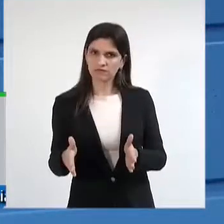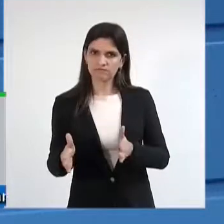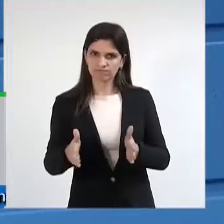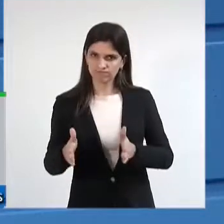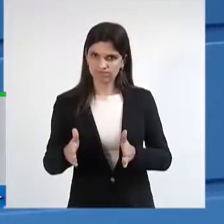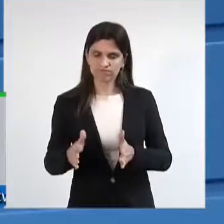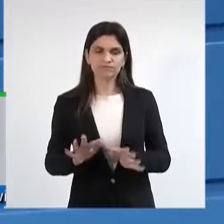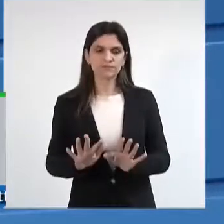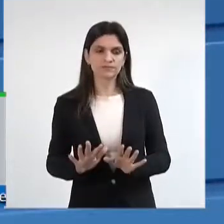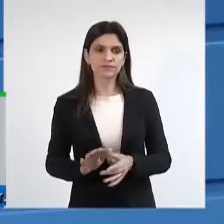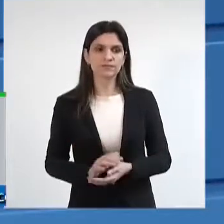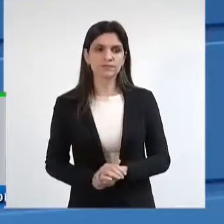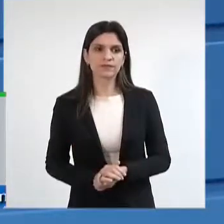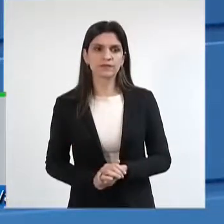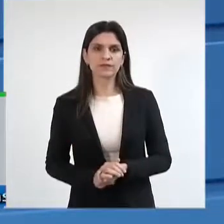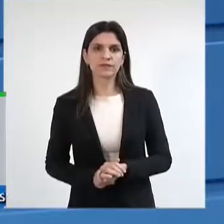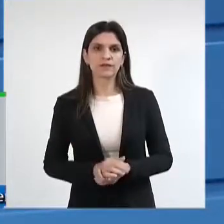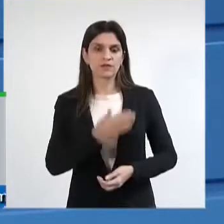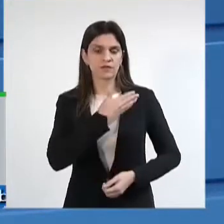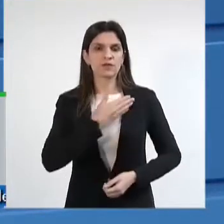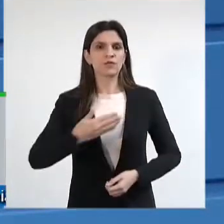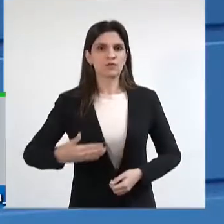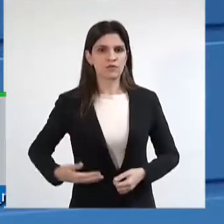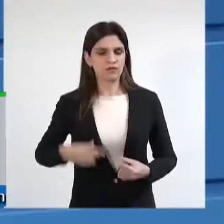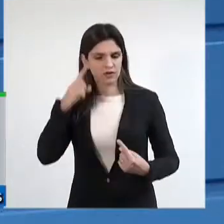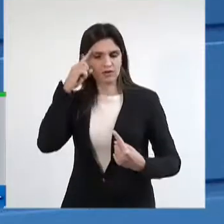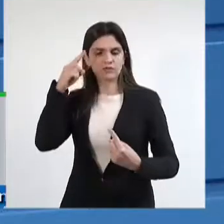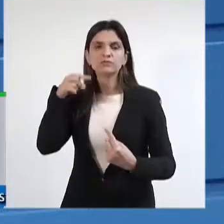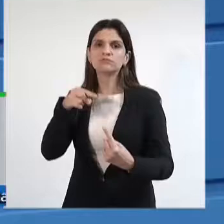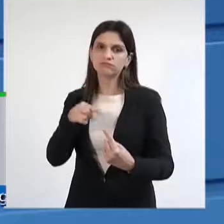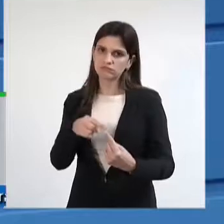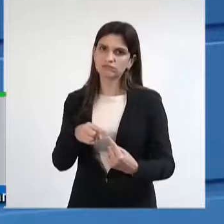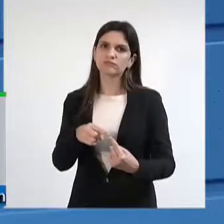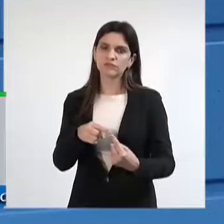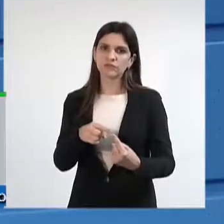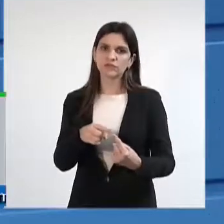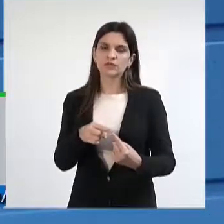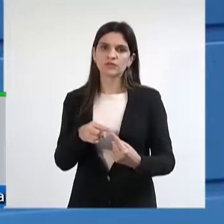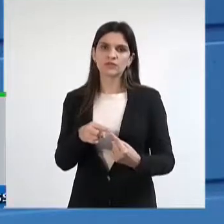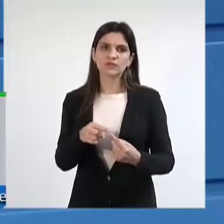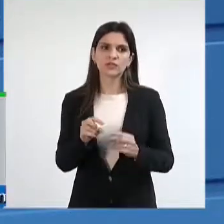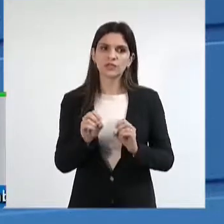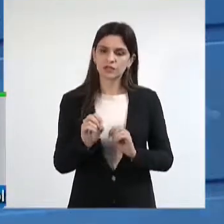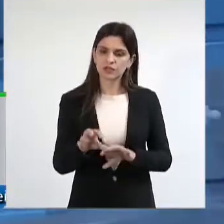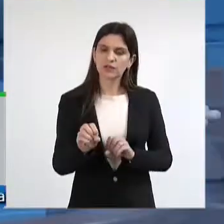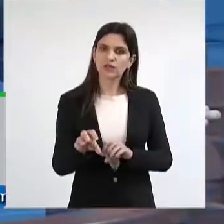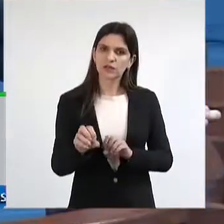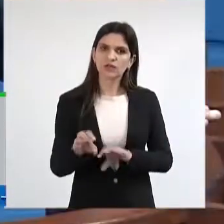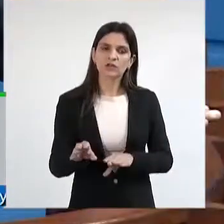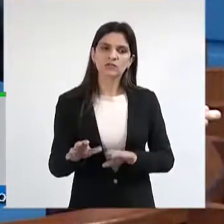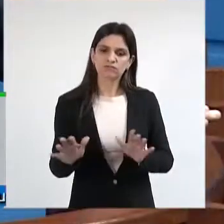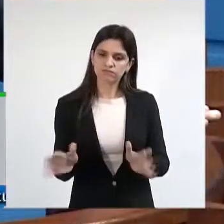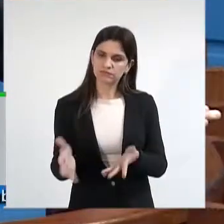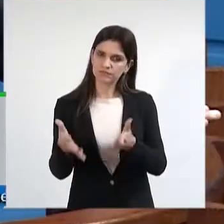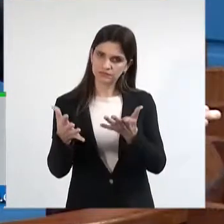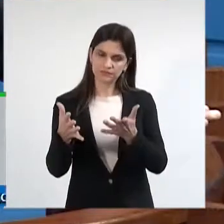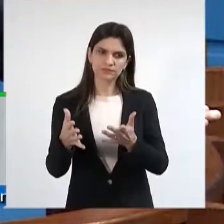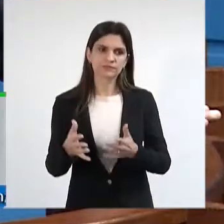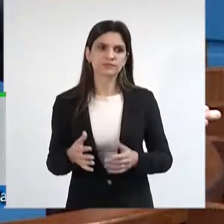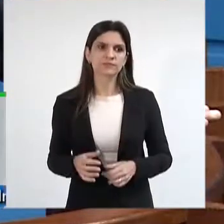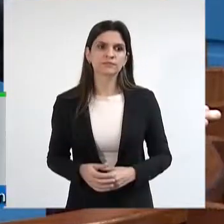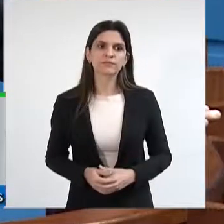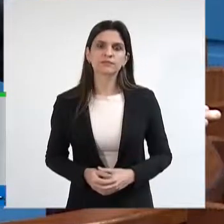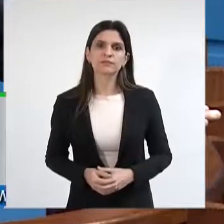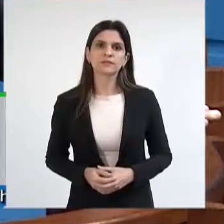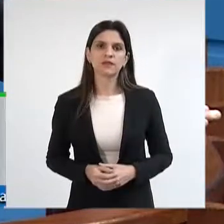prioridade atender a educação. E o senhor fala da manifestação, ela teve cunho político e